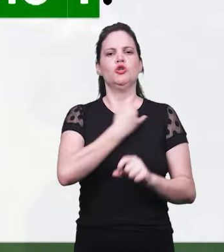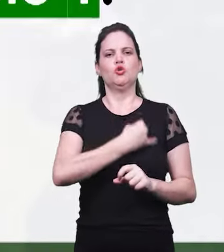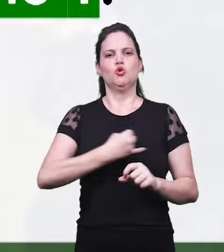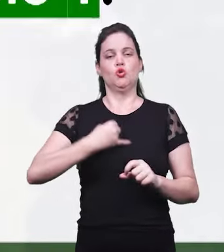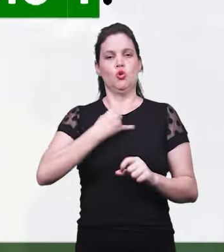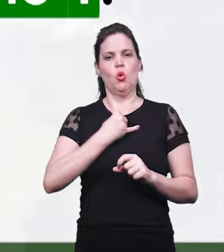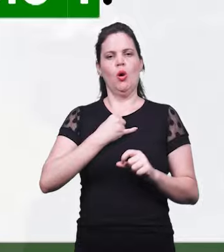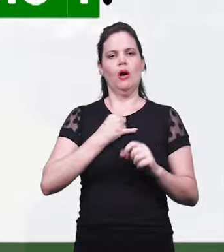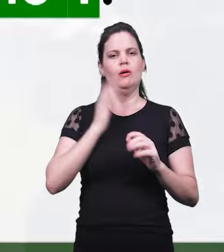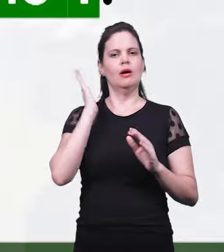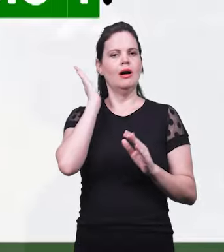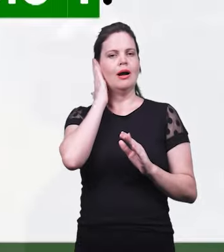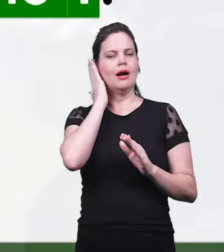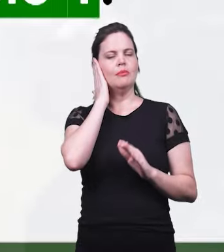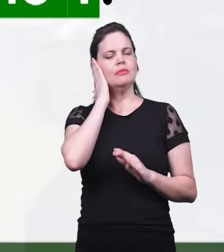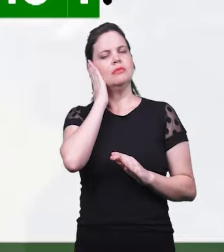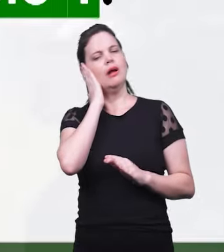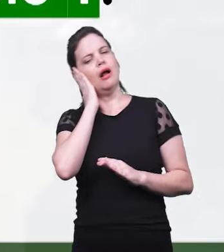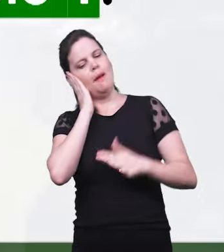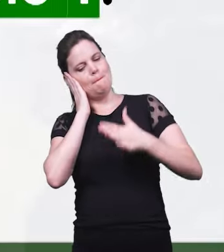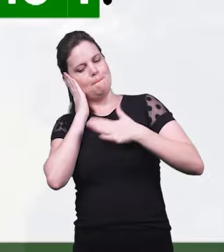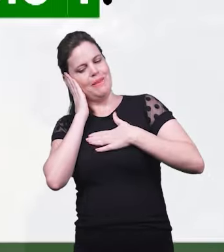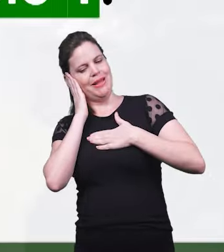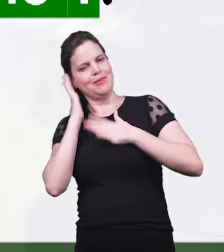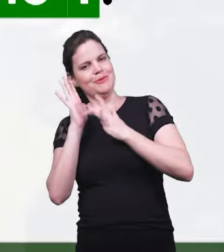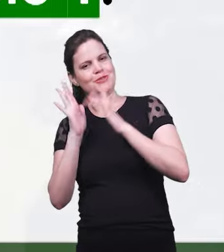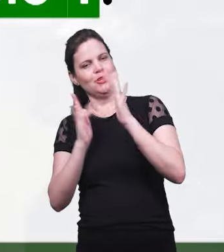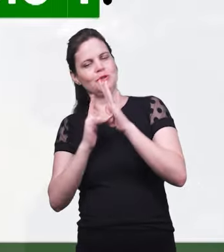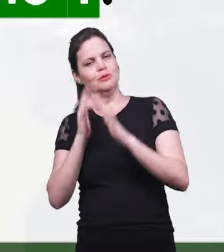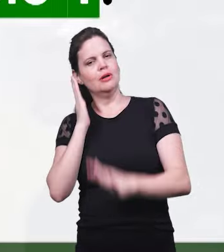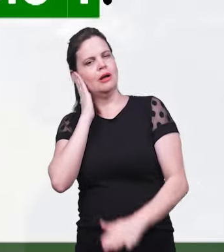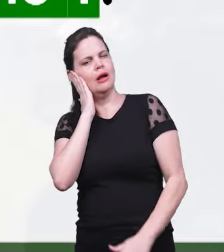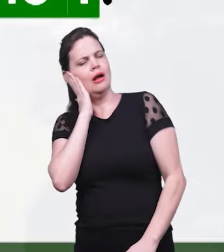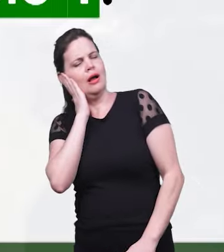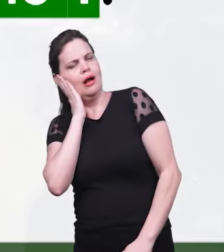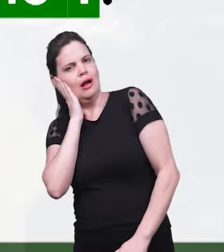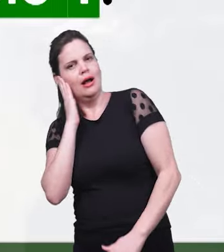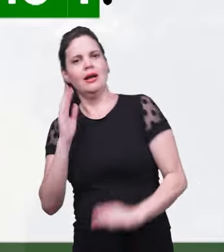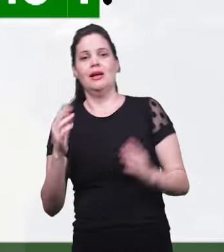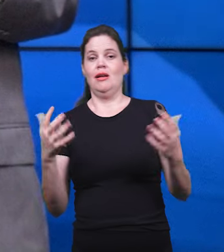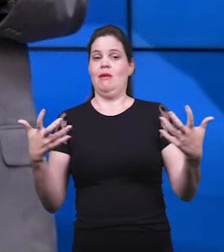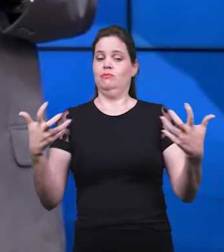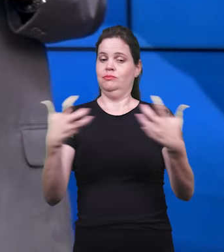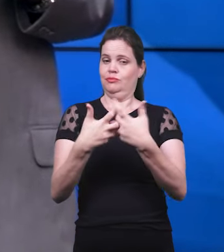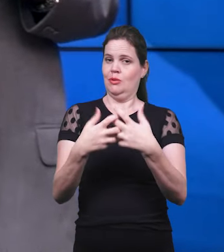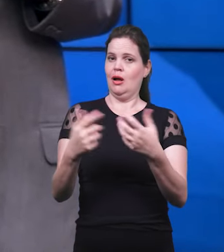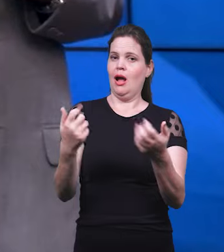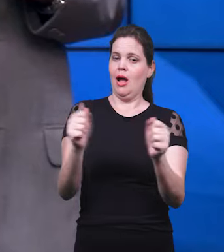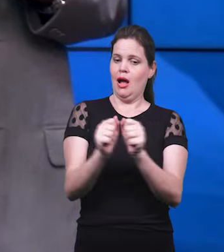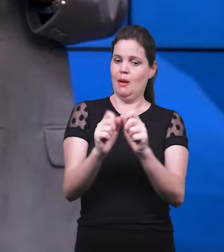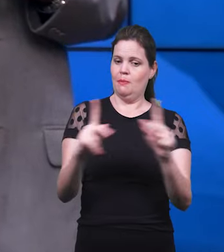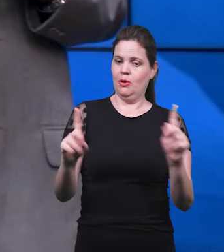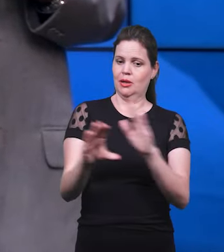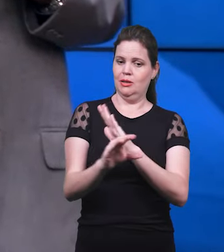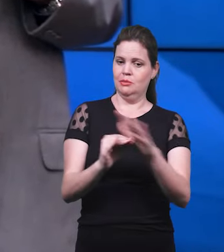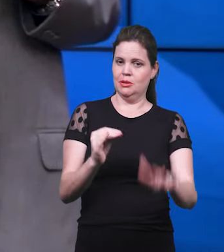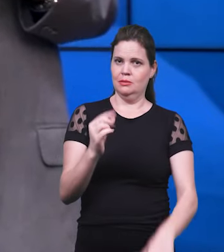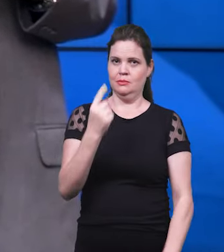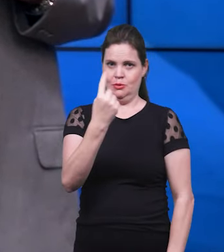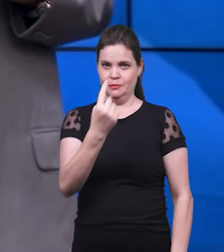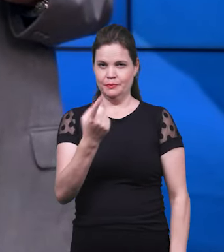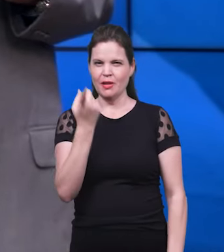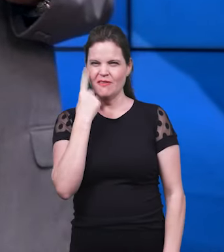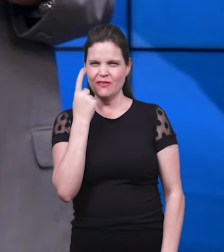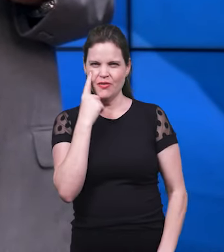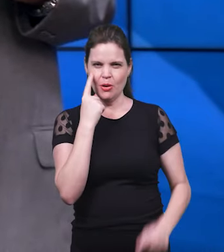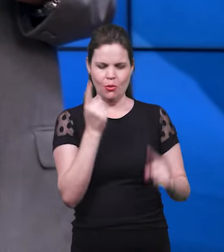Faça uma referência com o que está escrito em Apocalipse capítulo 1. Então os irmãos estão percebendo que em todas as três